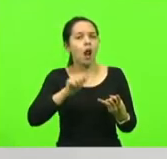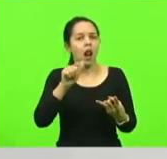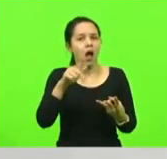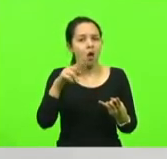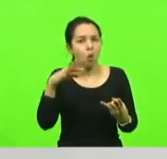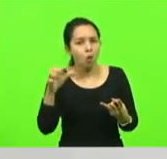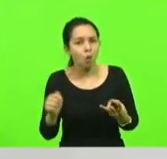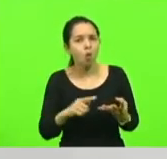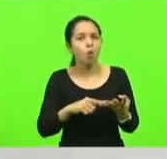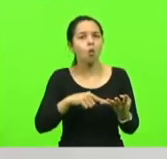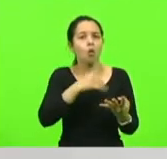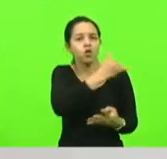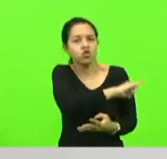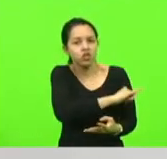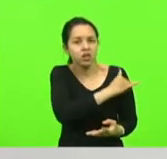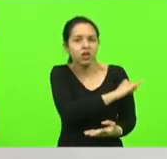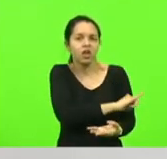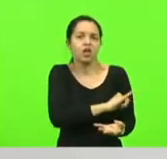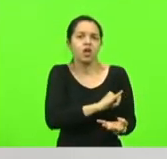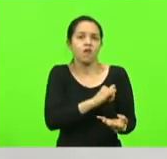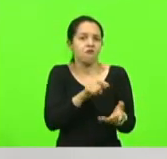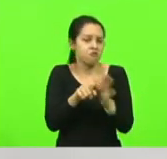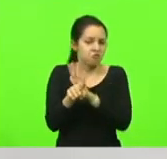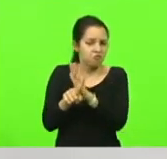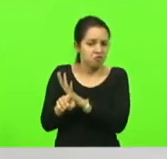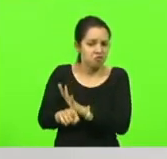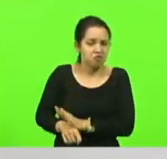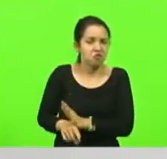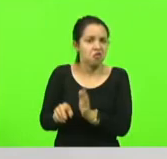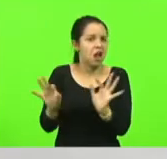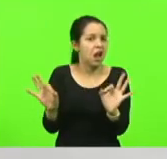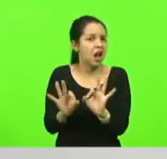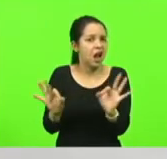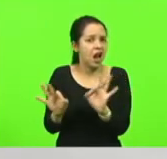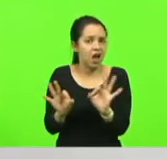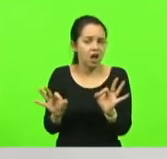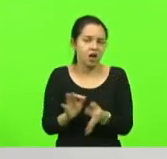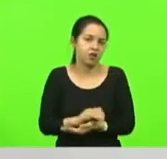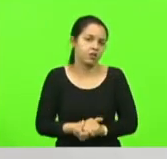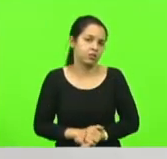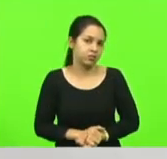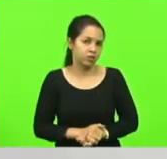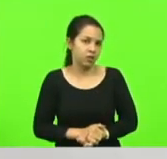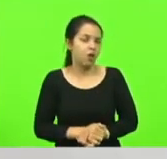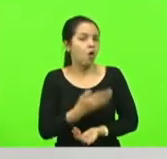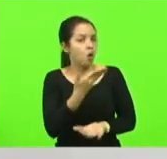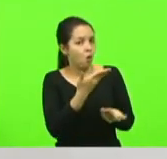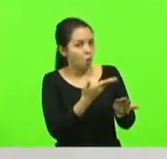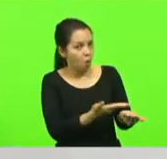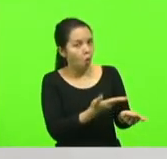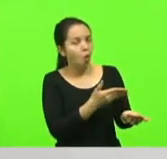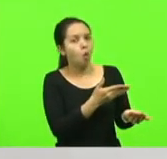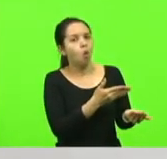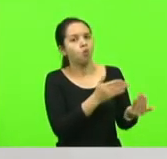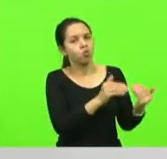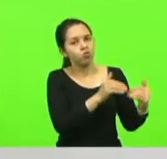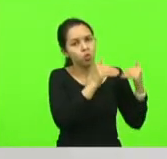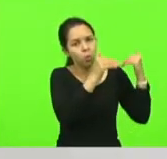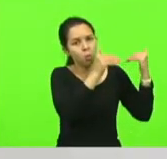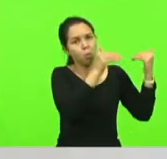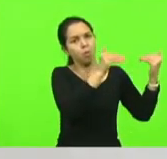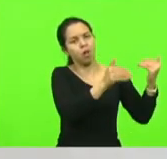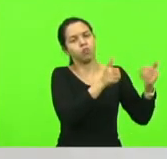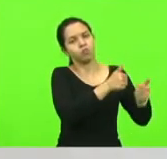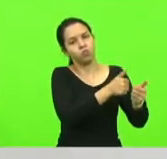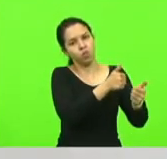não investigou nada, criando narrativas. Supremo Tribunal Federal e membros do